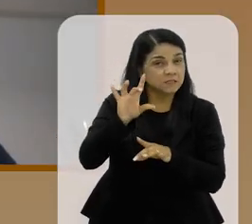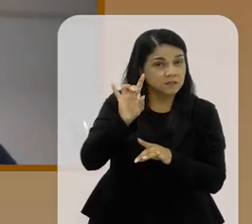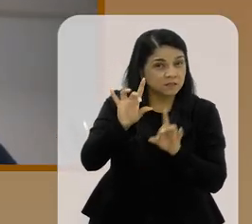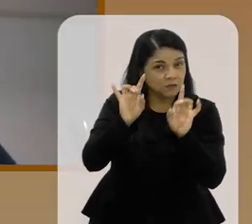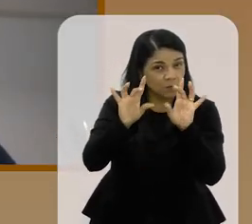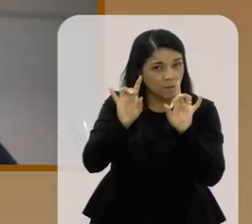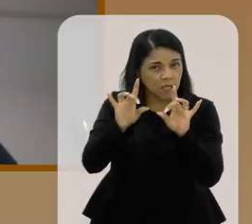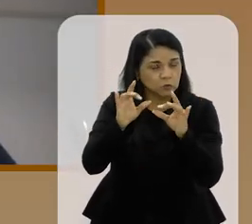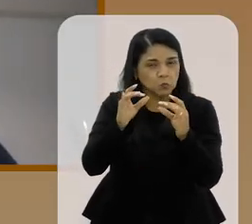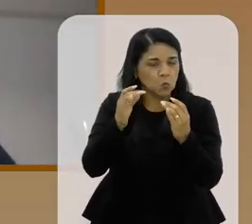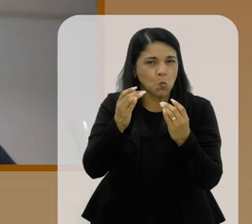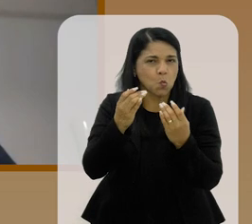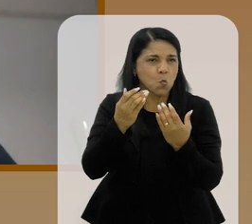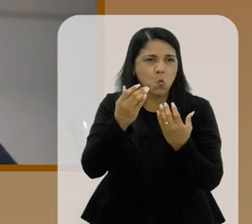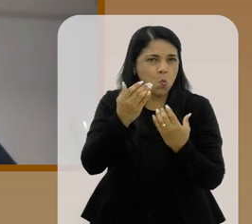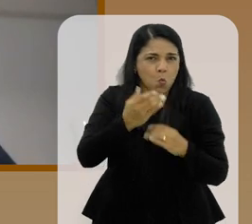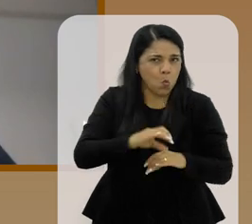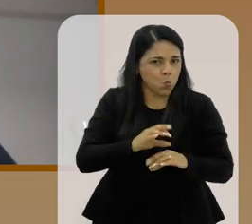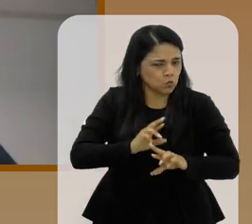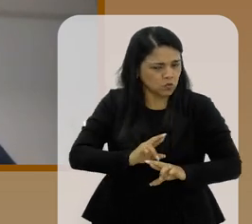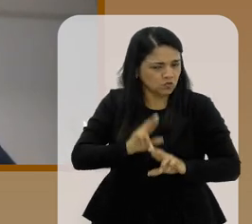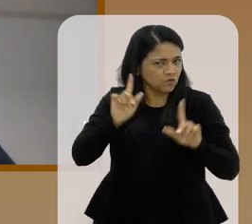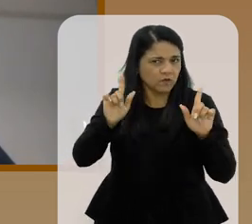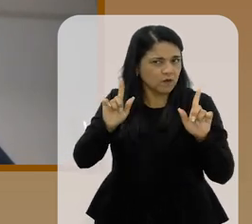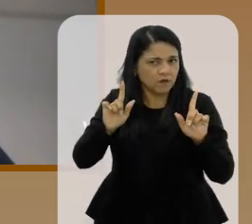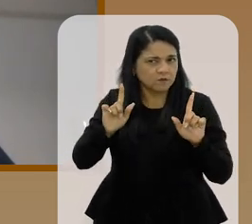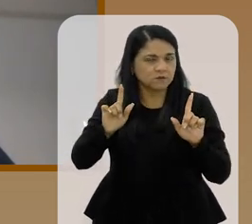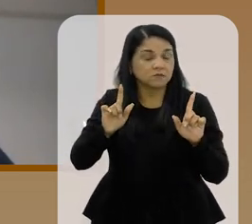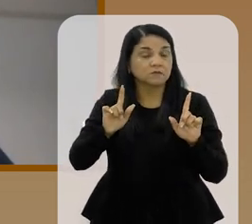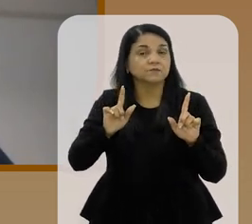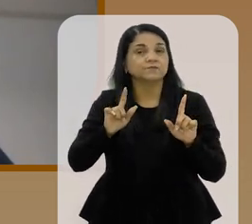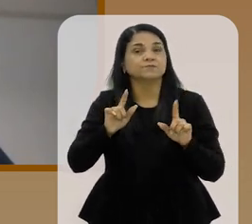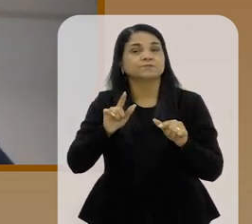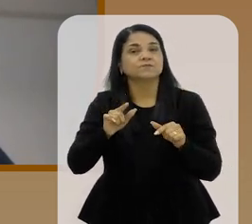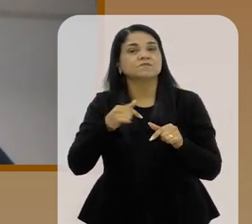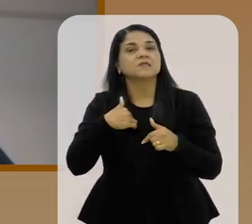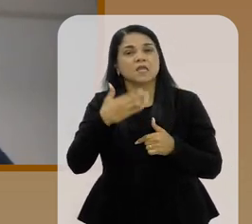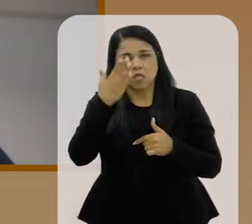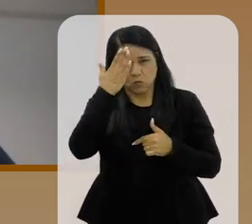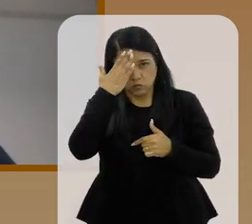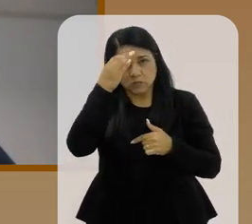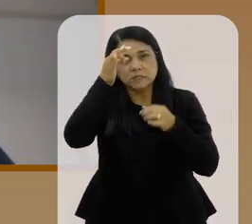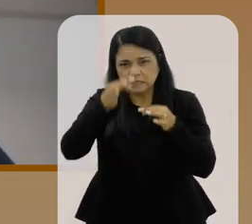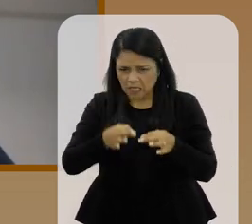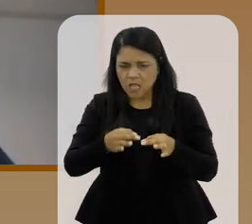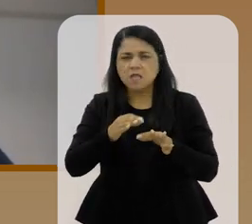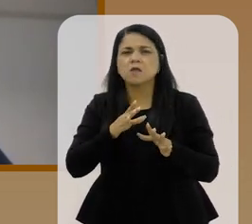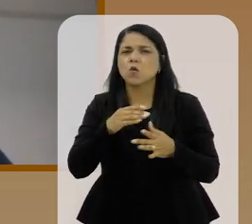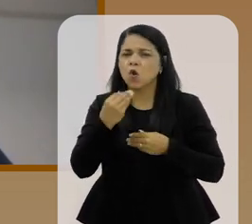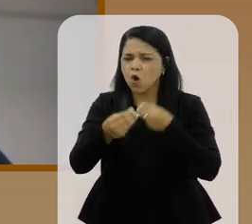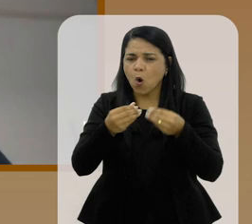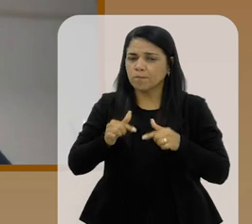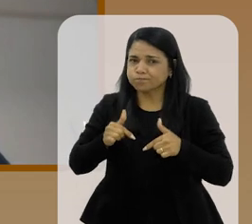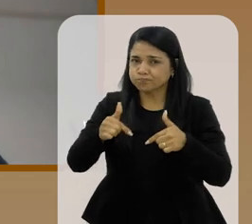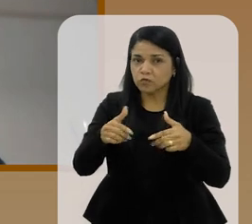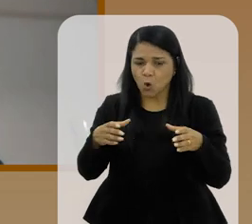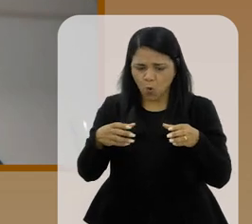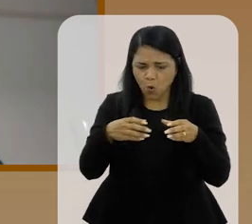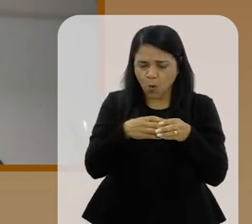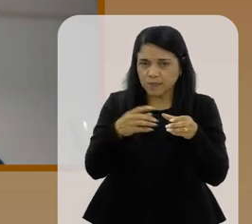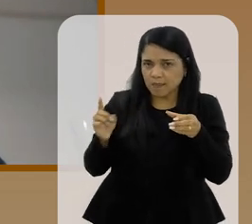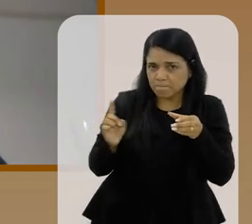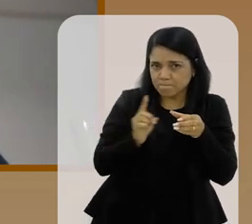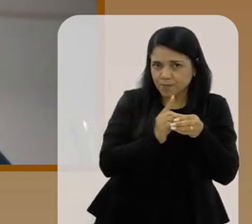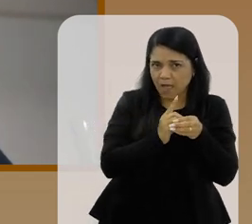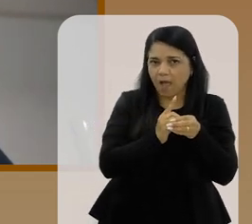Essencialmente, então, não é um concurso ou coisa do gênero, as pessoas não sabem exatamente como funciona. Eu sei bem como funciona, eu tive já no comitê que